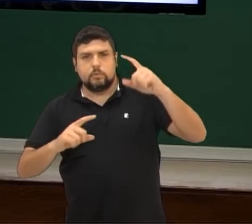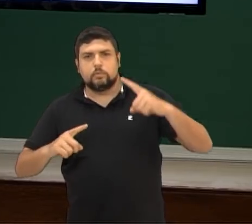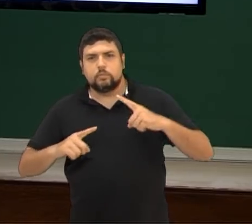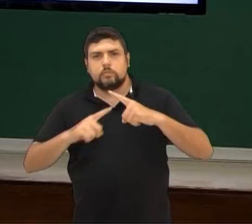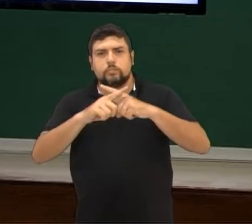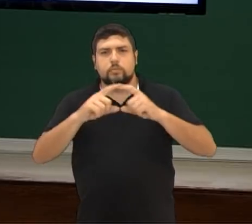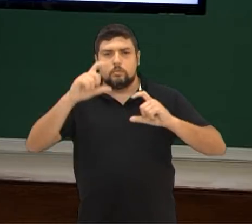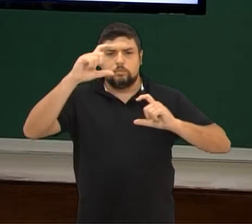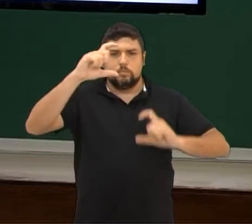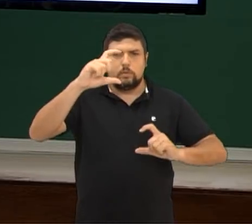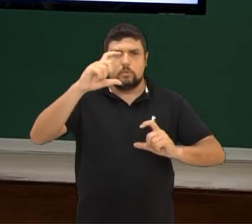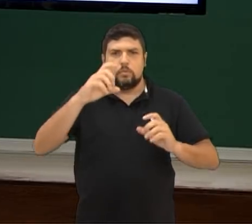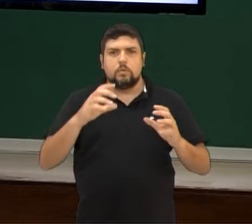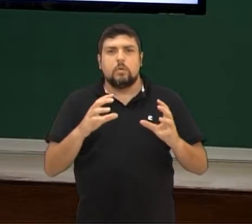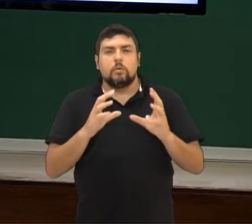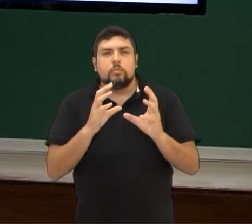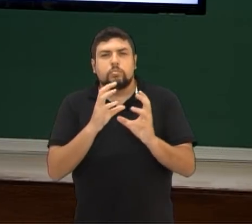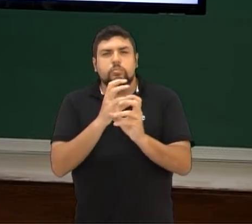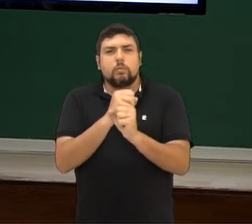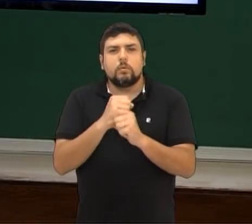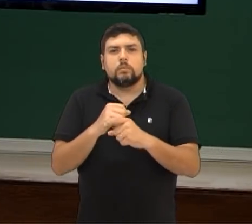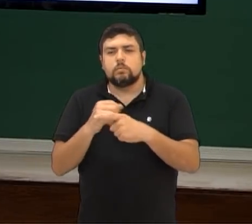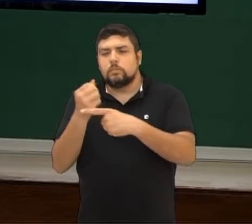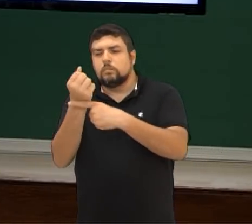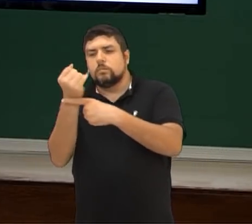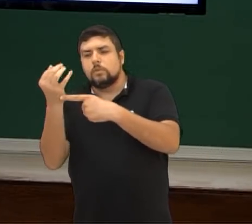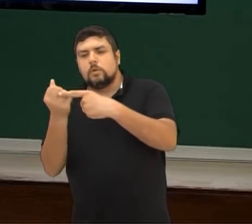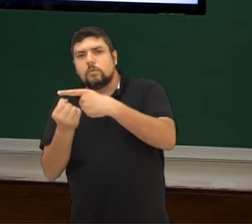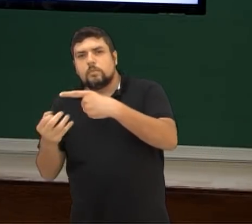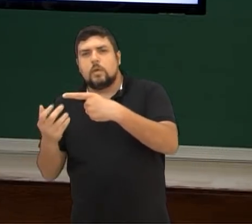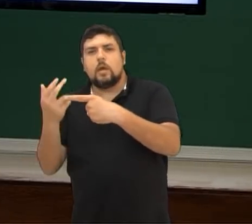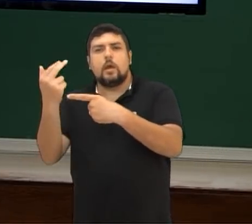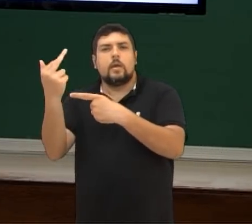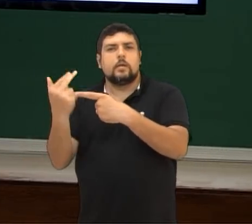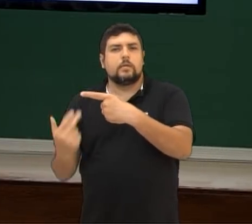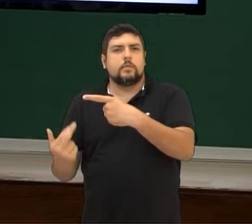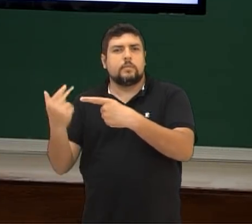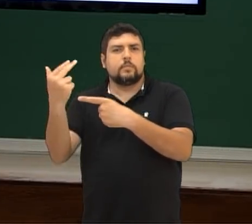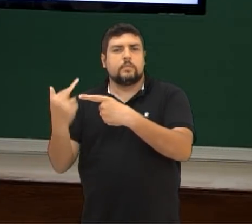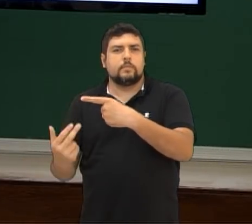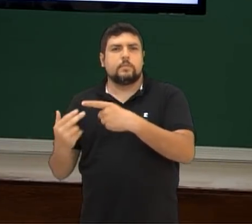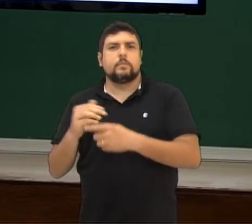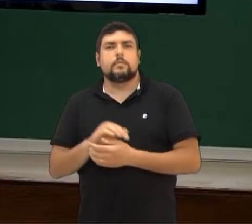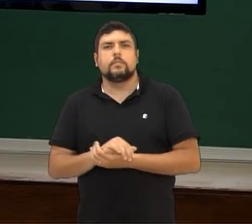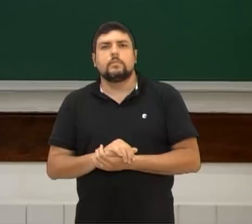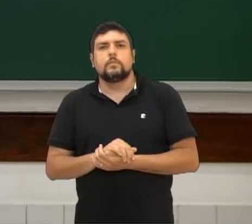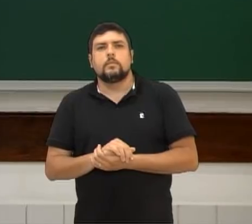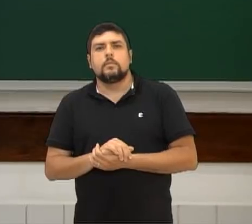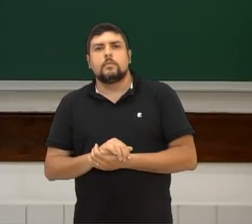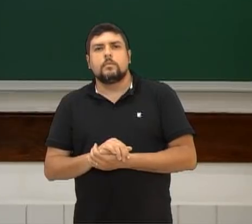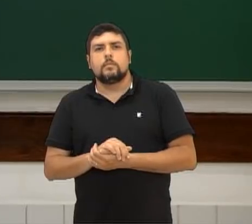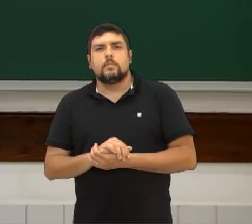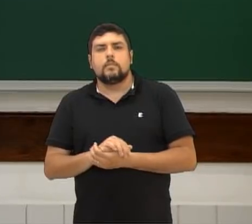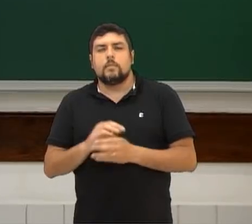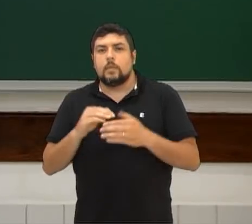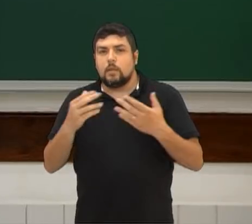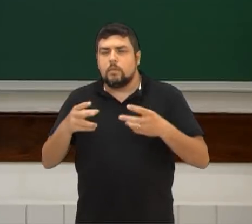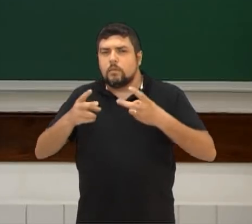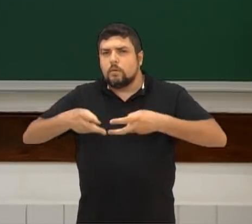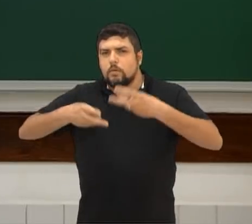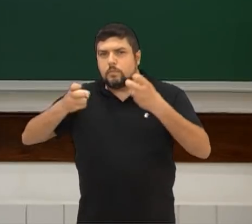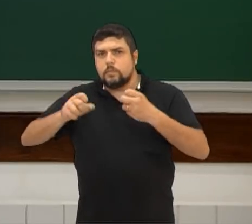produto dos meios. É aquela técnica ali que a gente utilizou de identificar se os valores